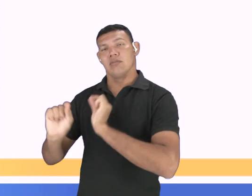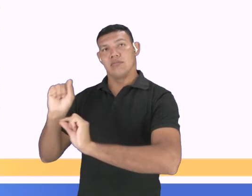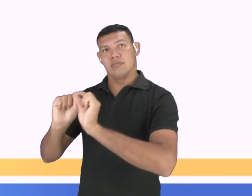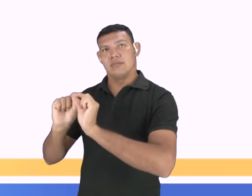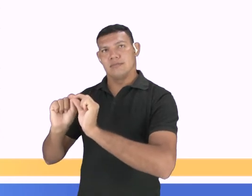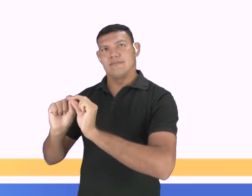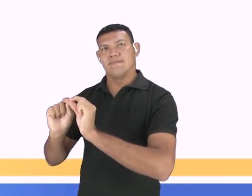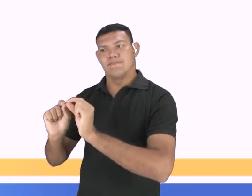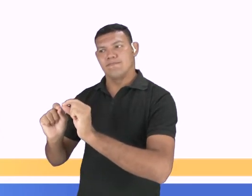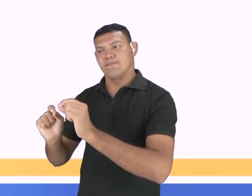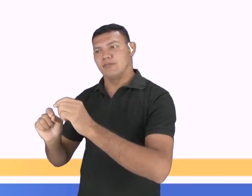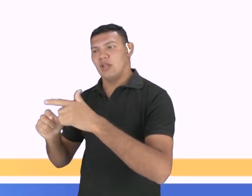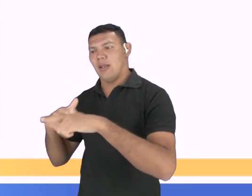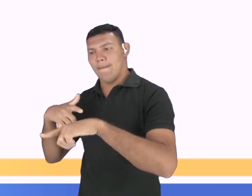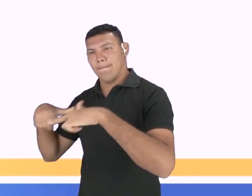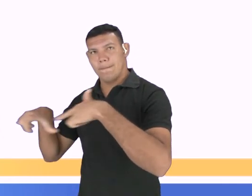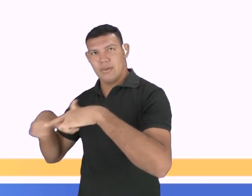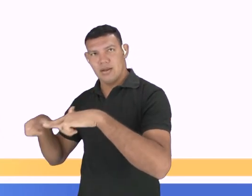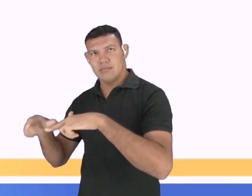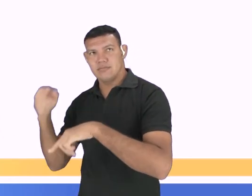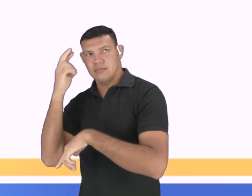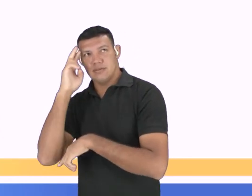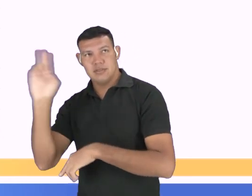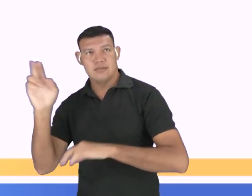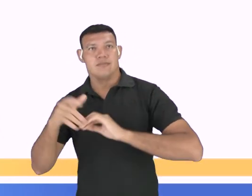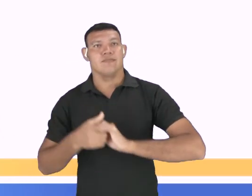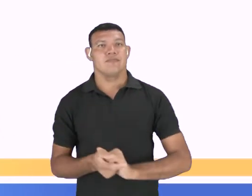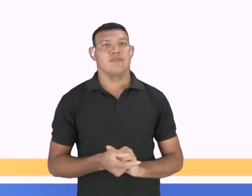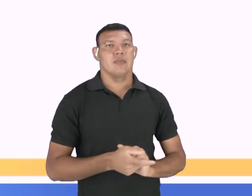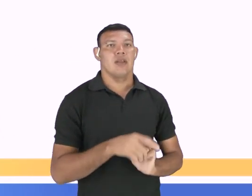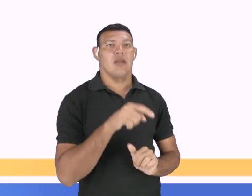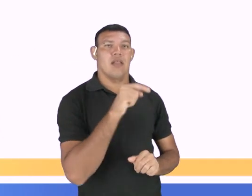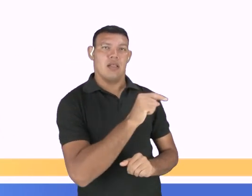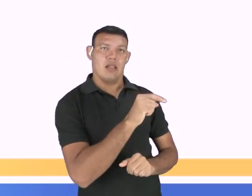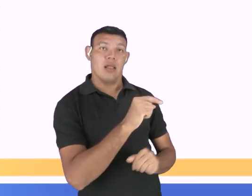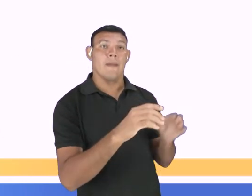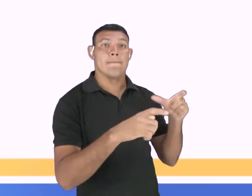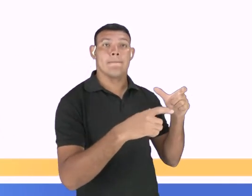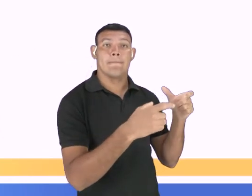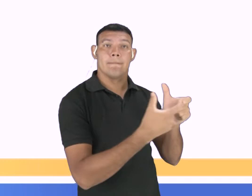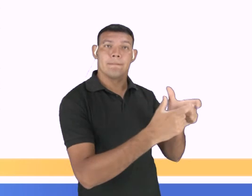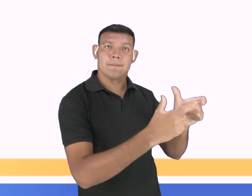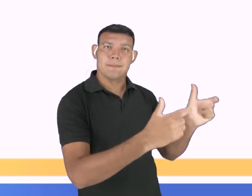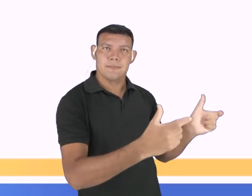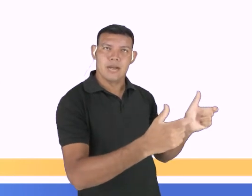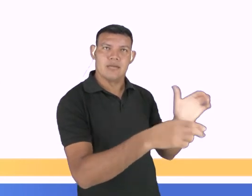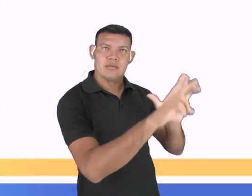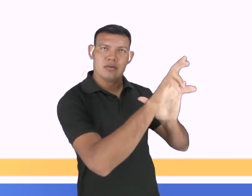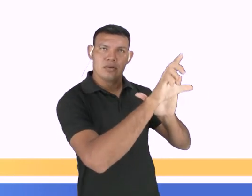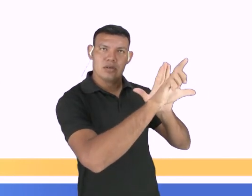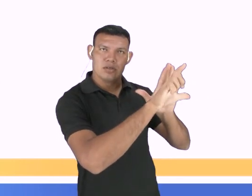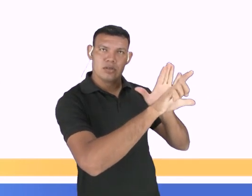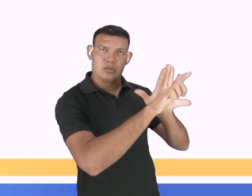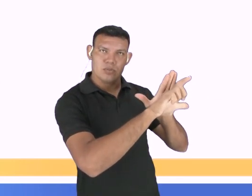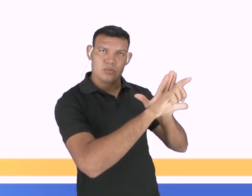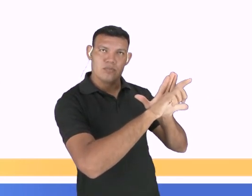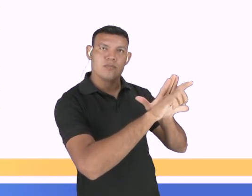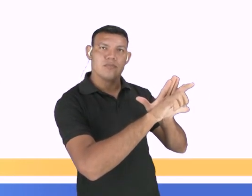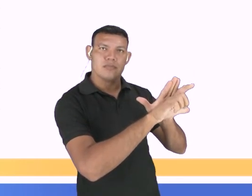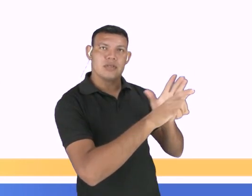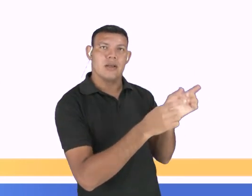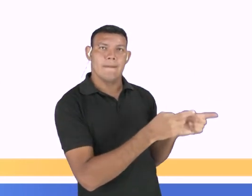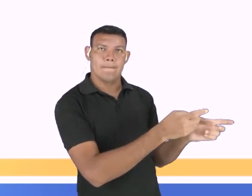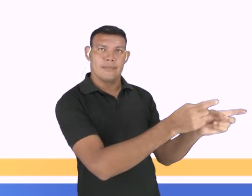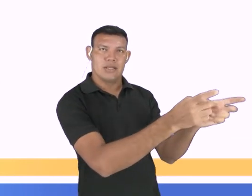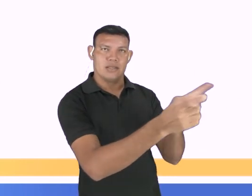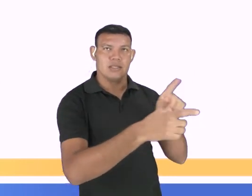abrangente, seguridade social menos abrangente. Tá? Quando alguém sai, por exemplo, do emprego no capitalismo, né, ele ganha 3